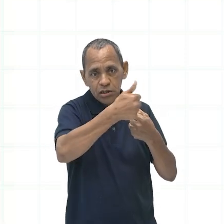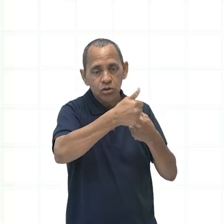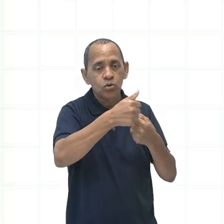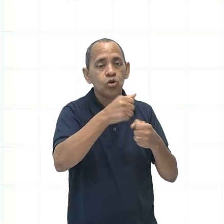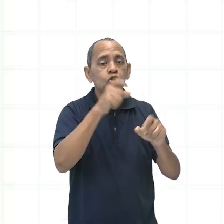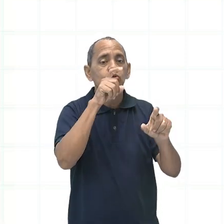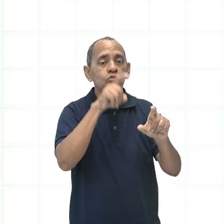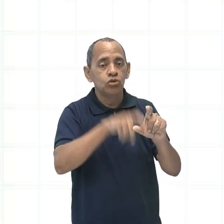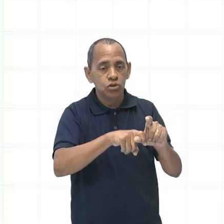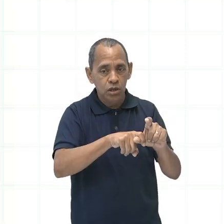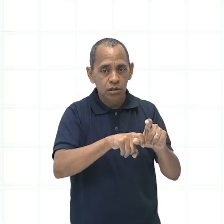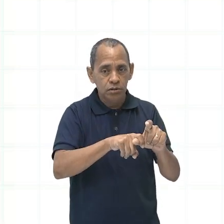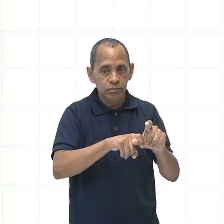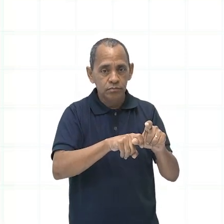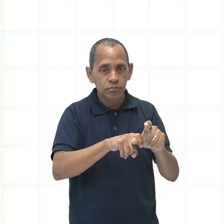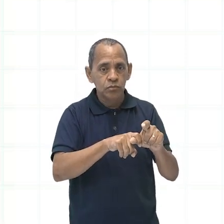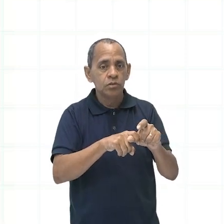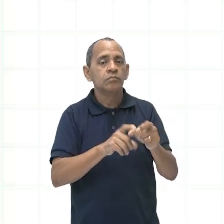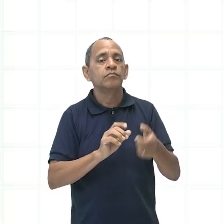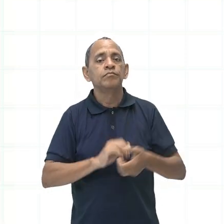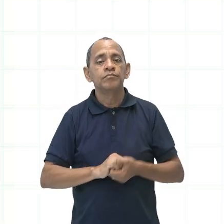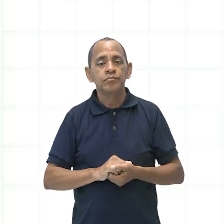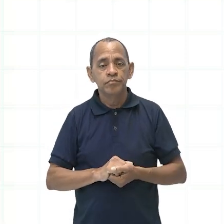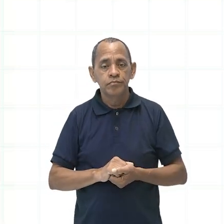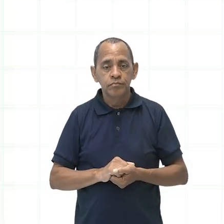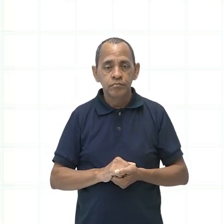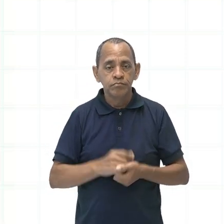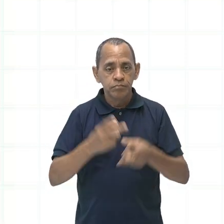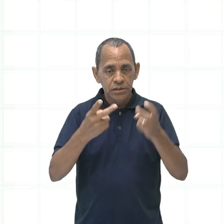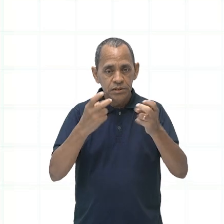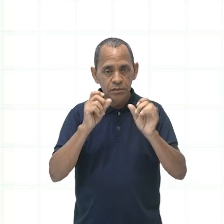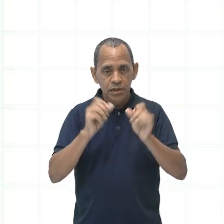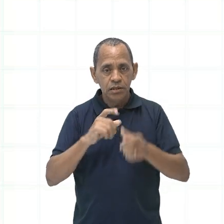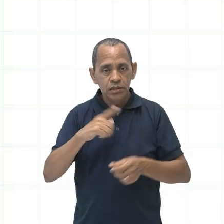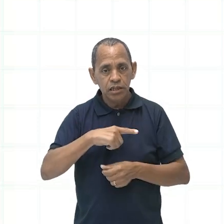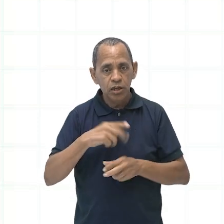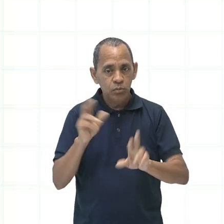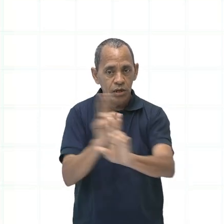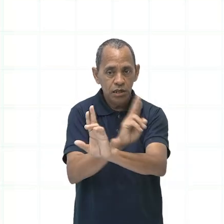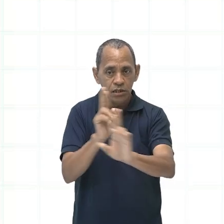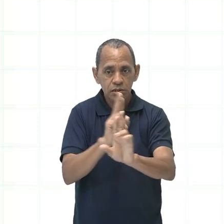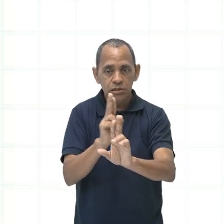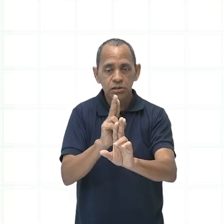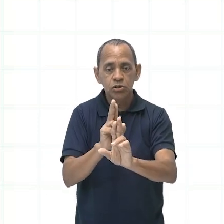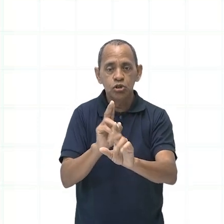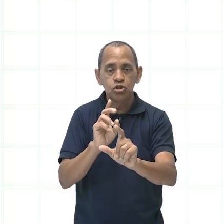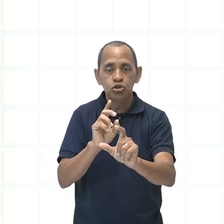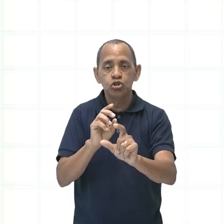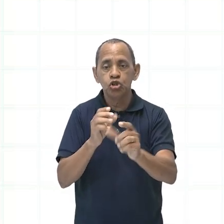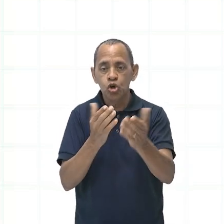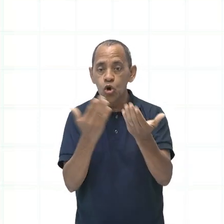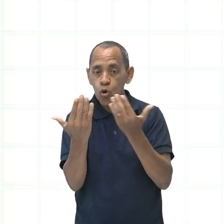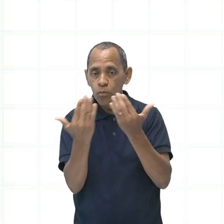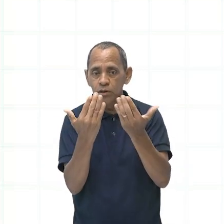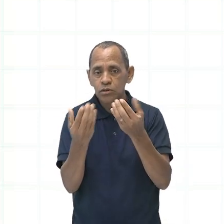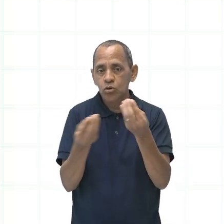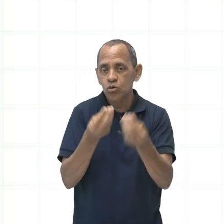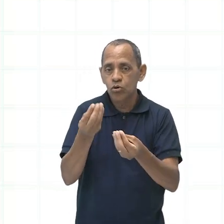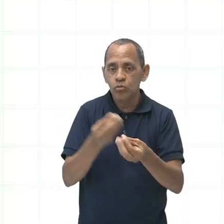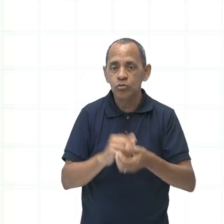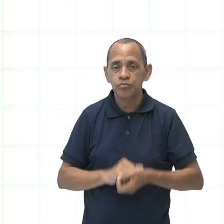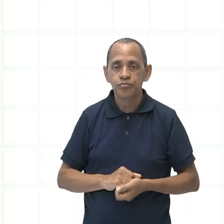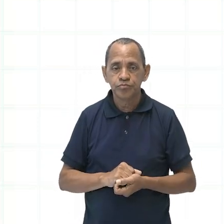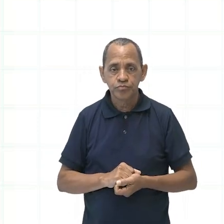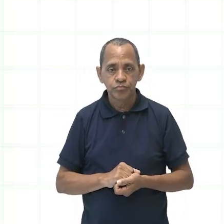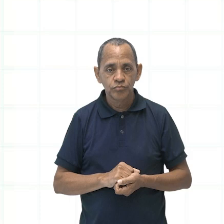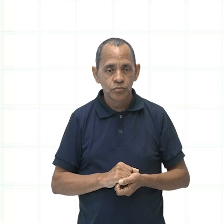o conectivo. Assim como, nossa locução conjuntiva. E nota que aqui a gente tem uma relação de comparação.